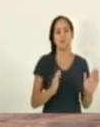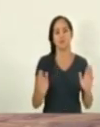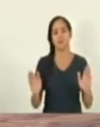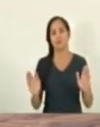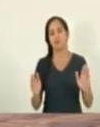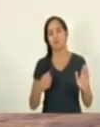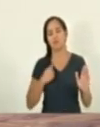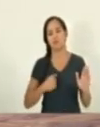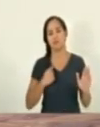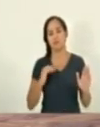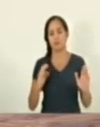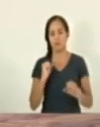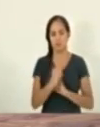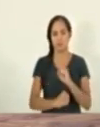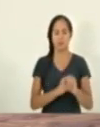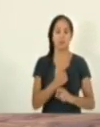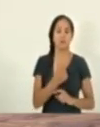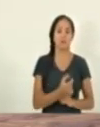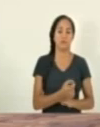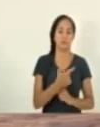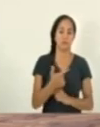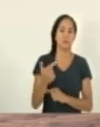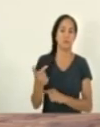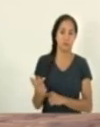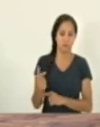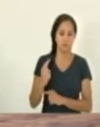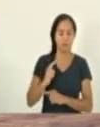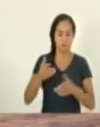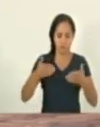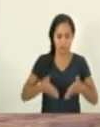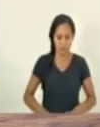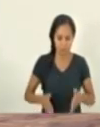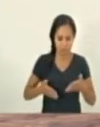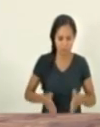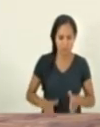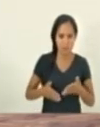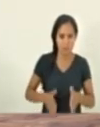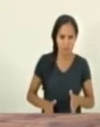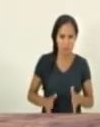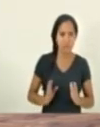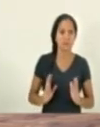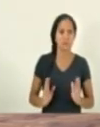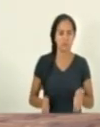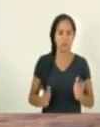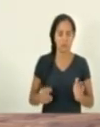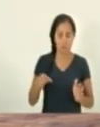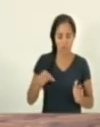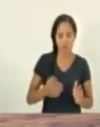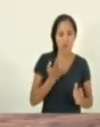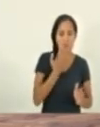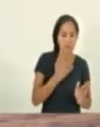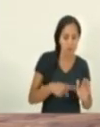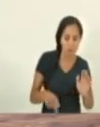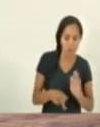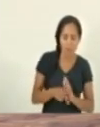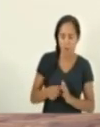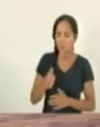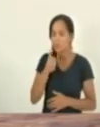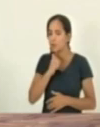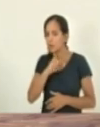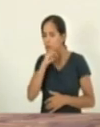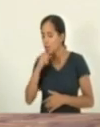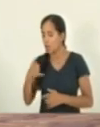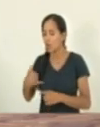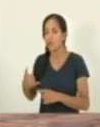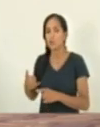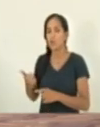o Estado já tinha visto 148 nascimentos de bebês. Essas crianças nasceram de mães de 10